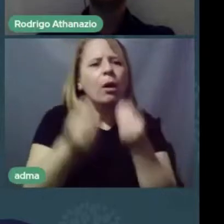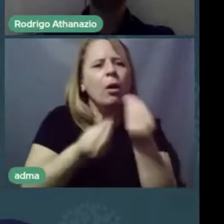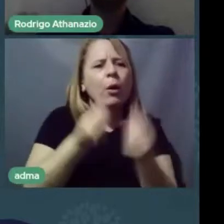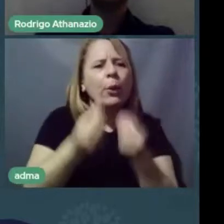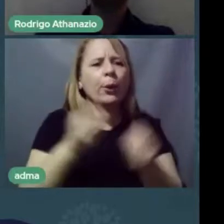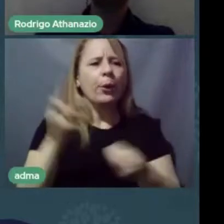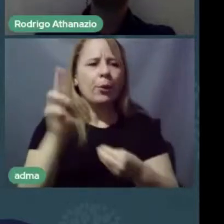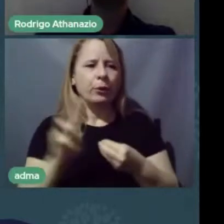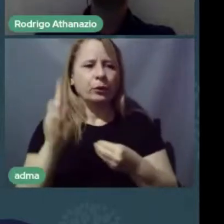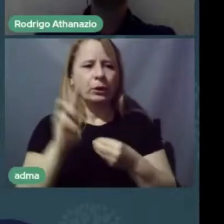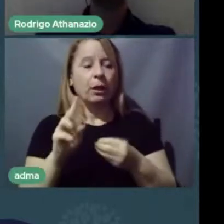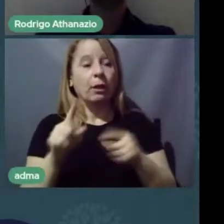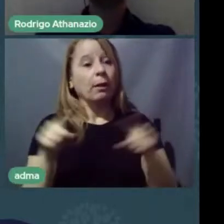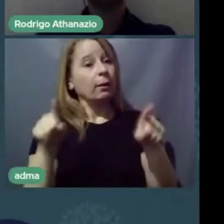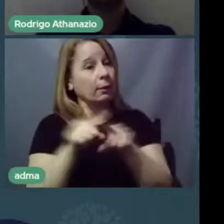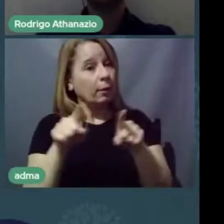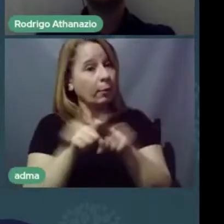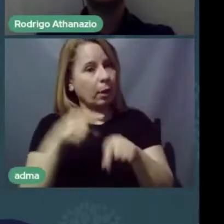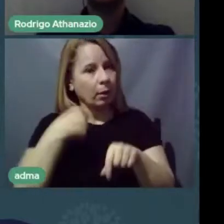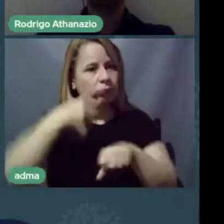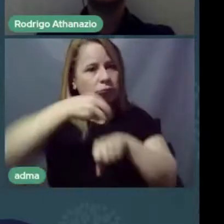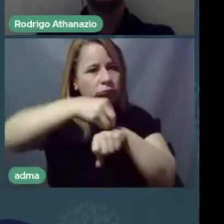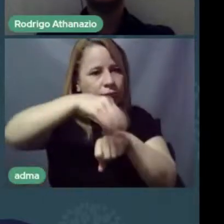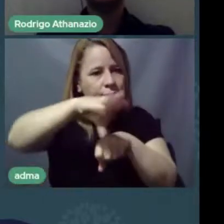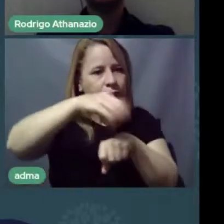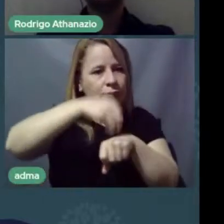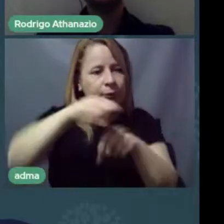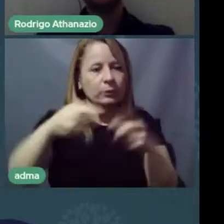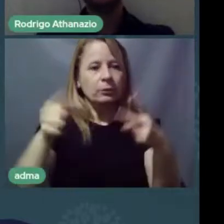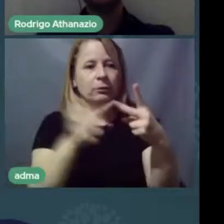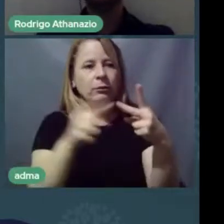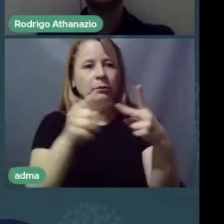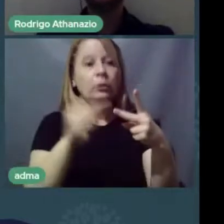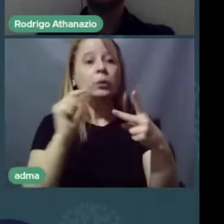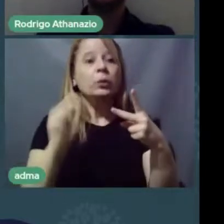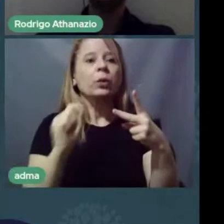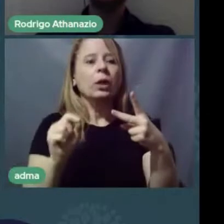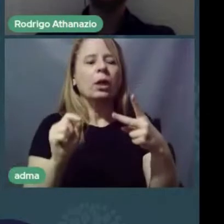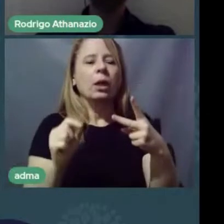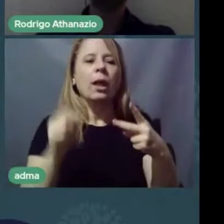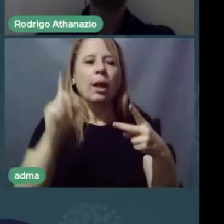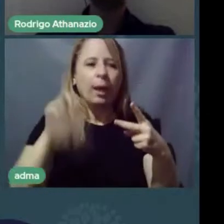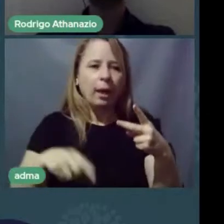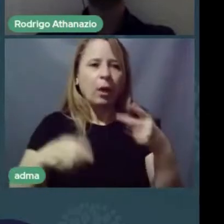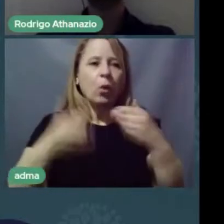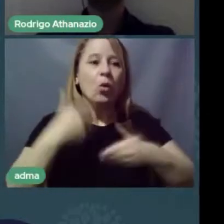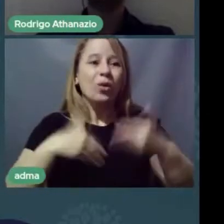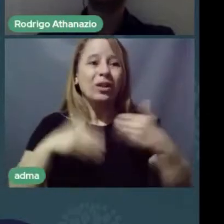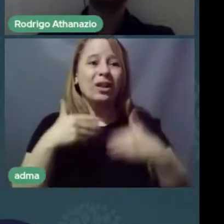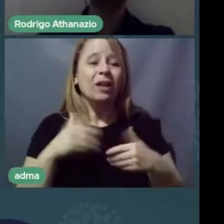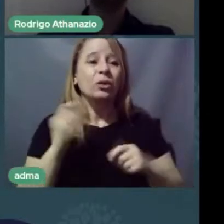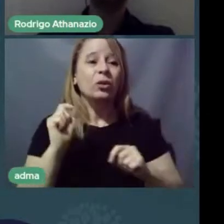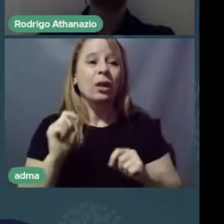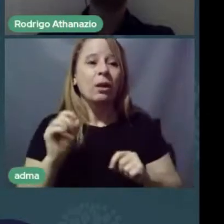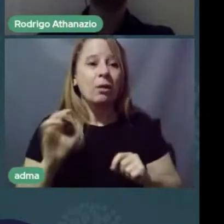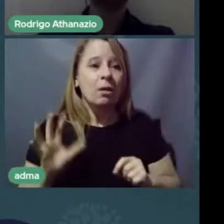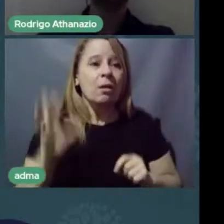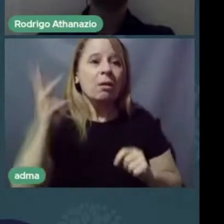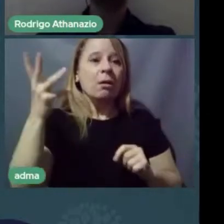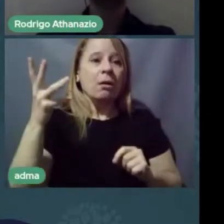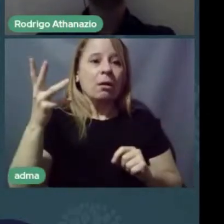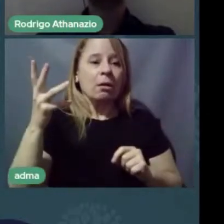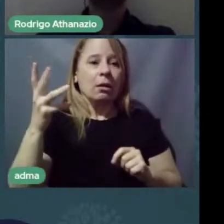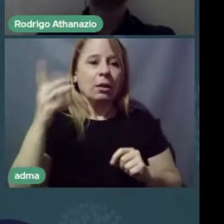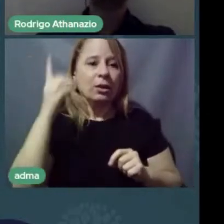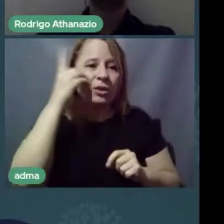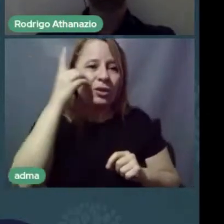mas também oriento um segundo tratamento para ele, que é o tratamento de resgate. naquele momento que ele sinta alguma falta de ar ao longo do